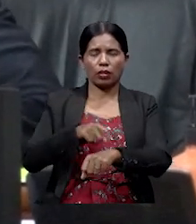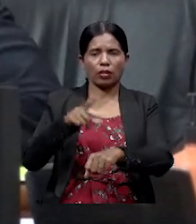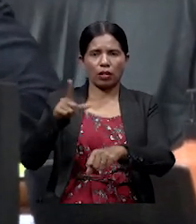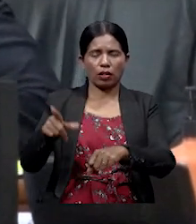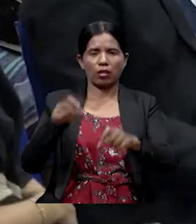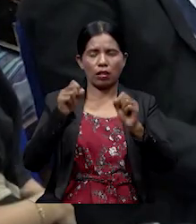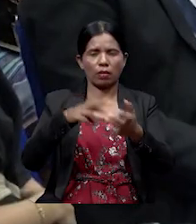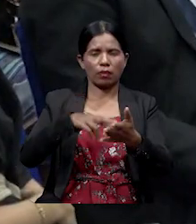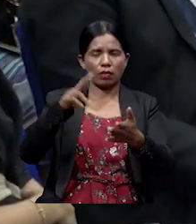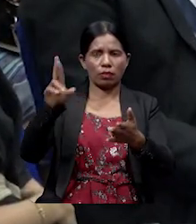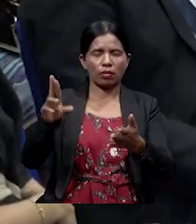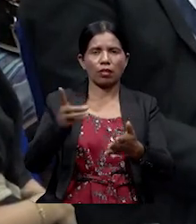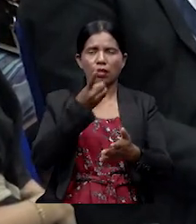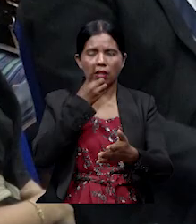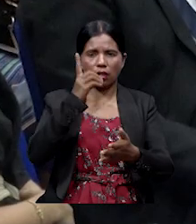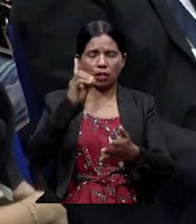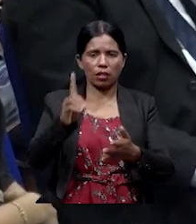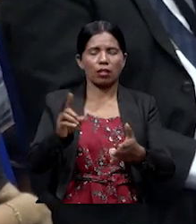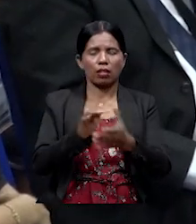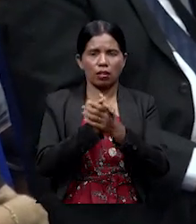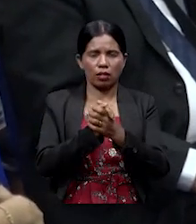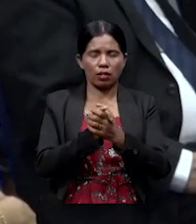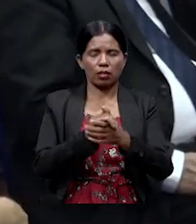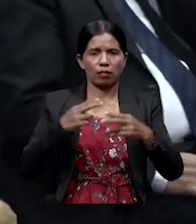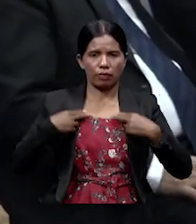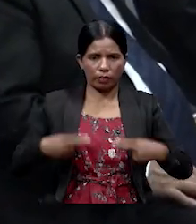consegue aprovar a Declaração Fraternidade Humana.